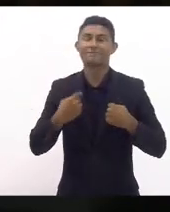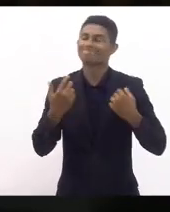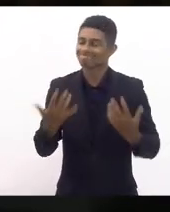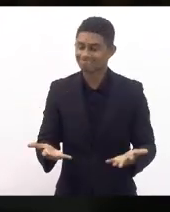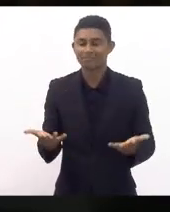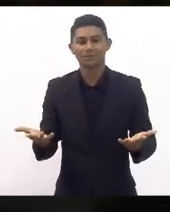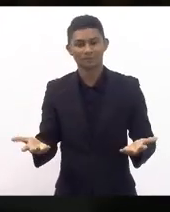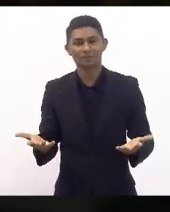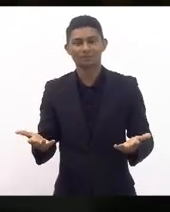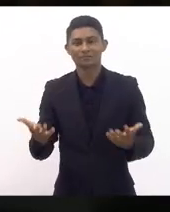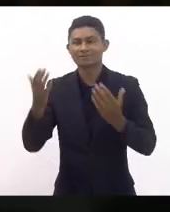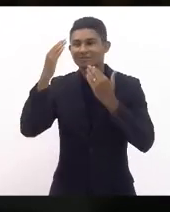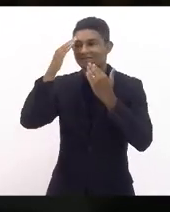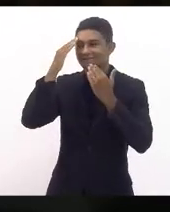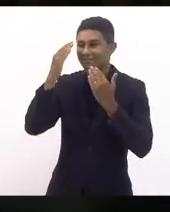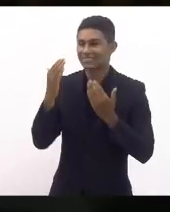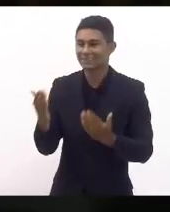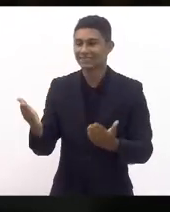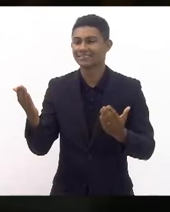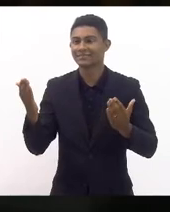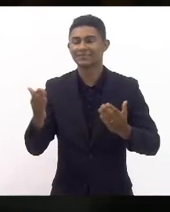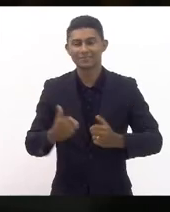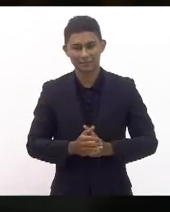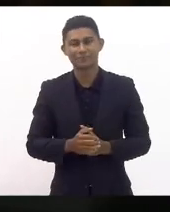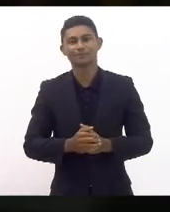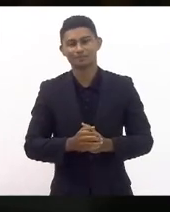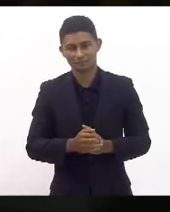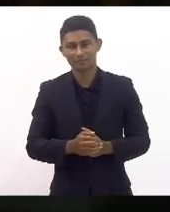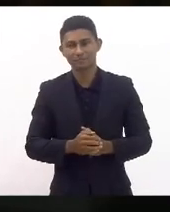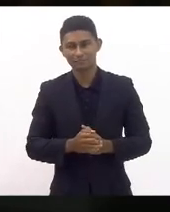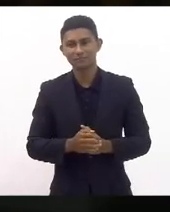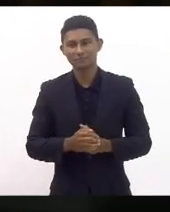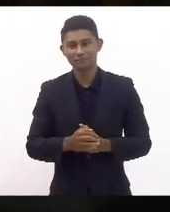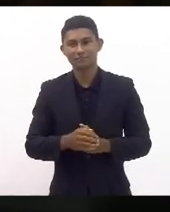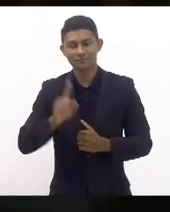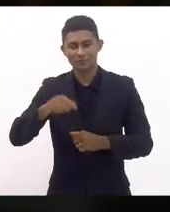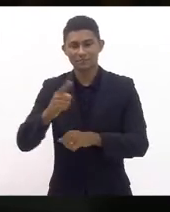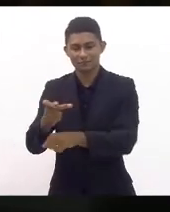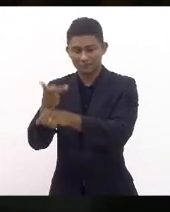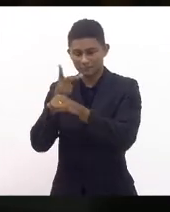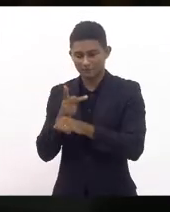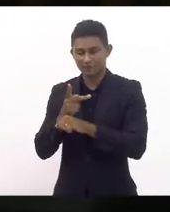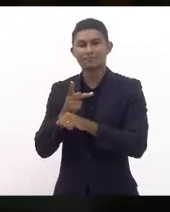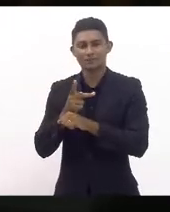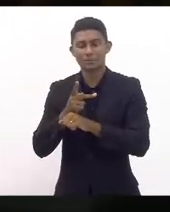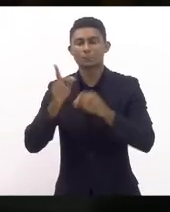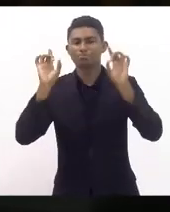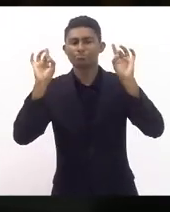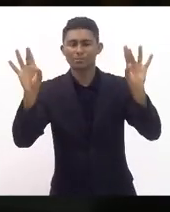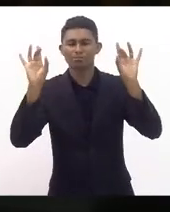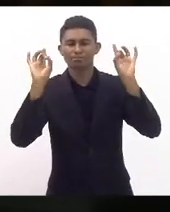agradecendo verdadeiramente essa comenda, porque ela é muito, muito especial.